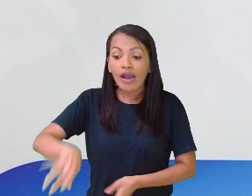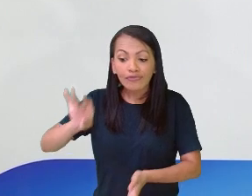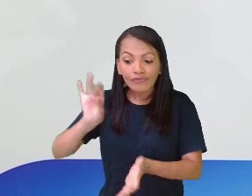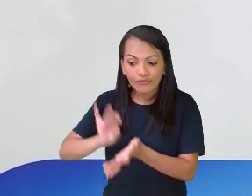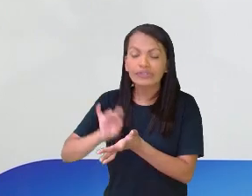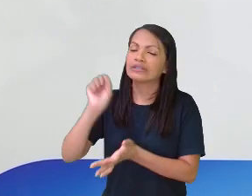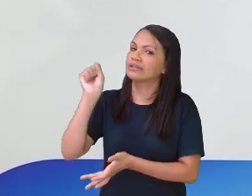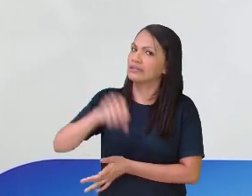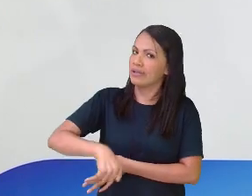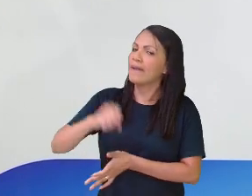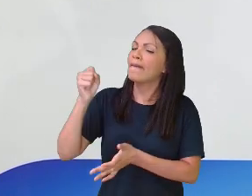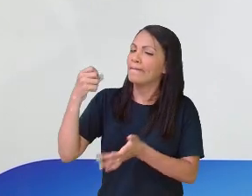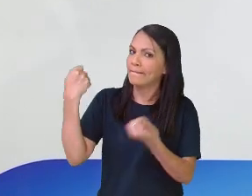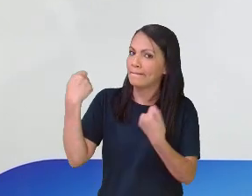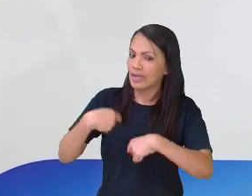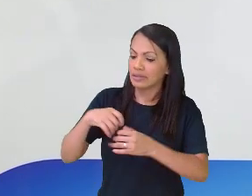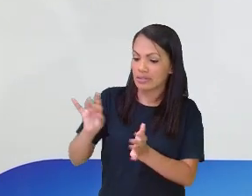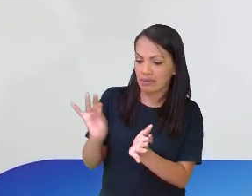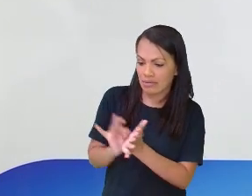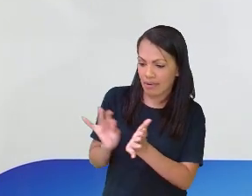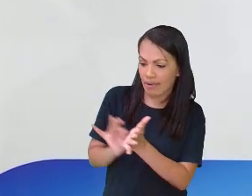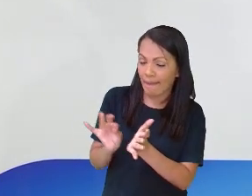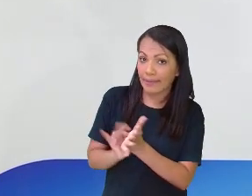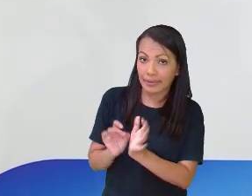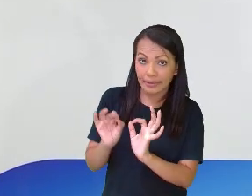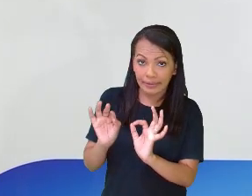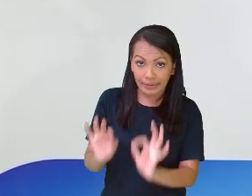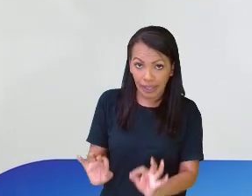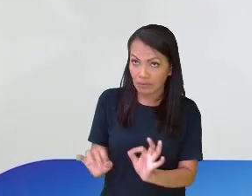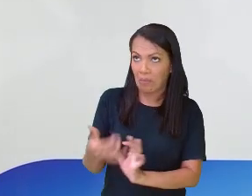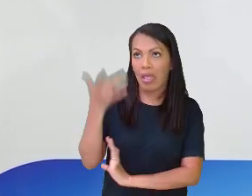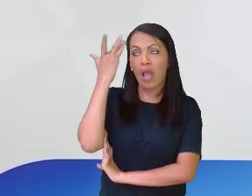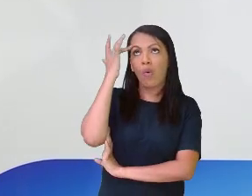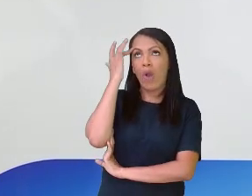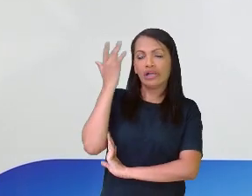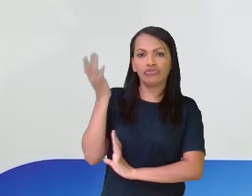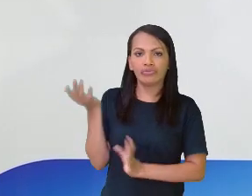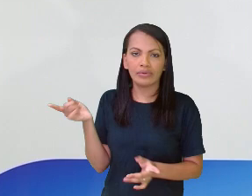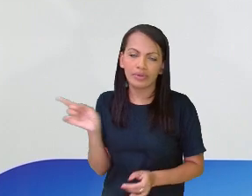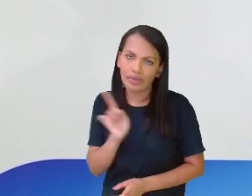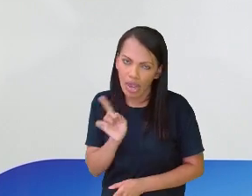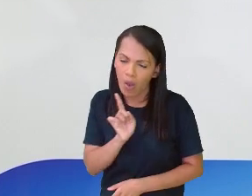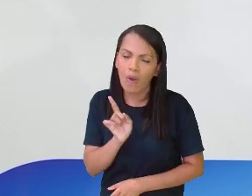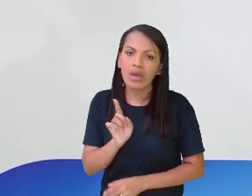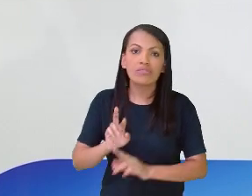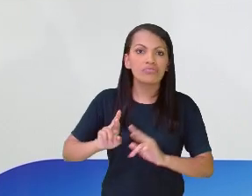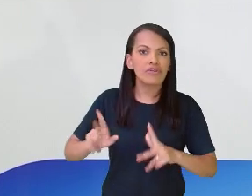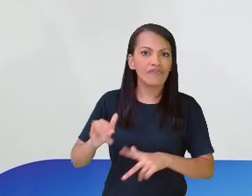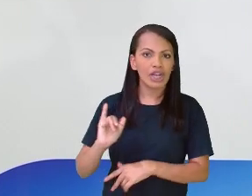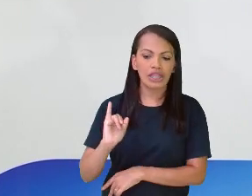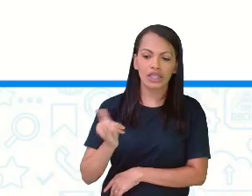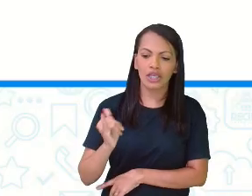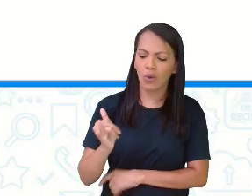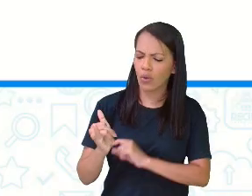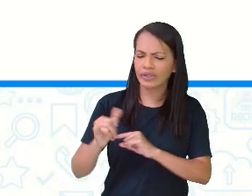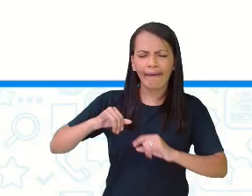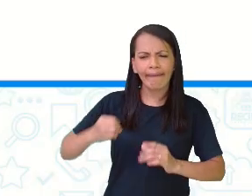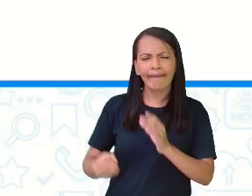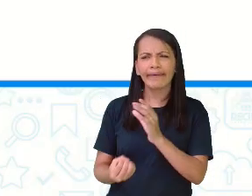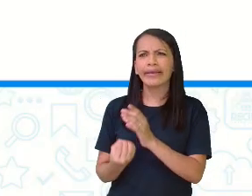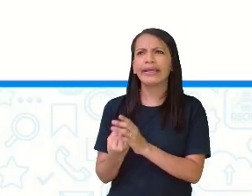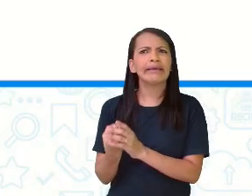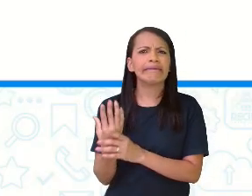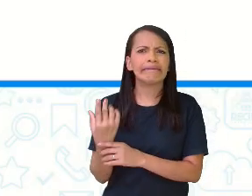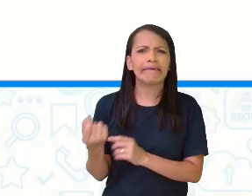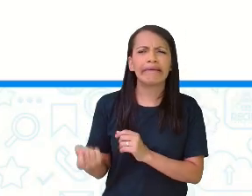realmente sobre estudos. Então, esse é um diferencial do texto de divulgação científica. Além disso, tem outras